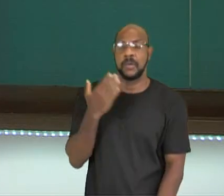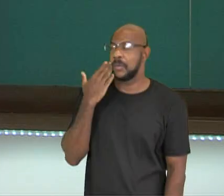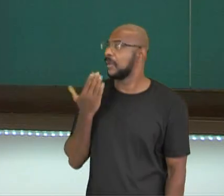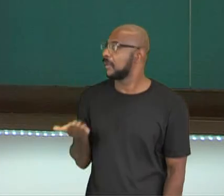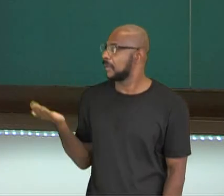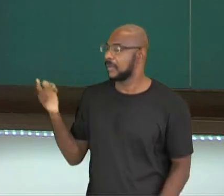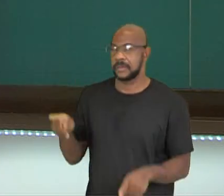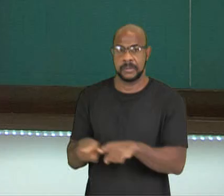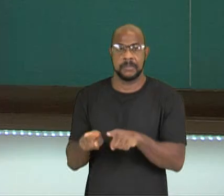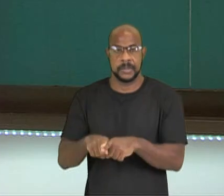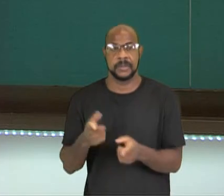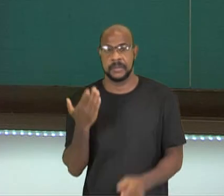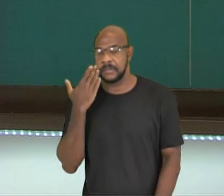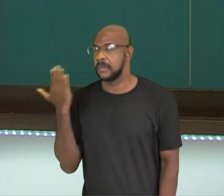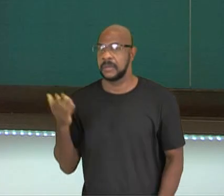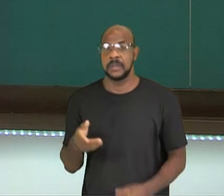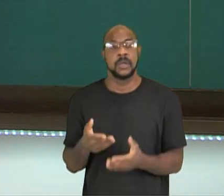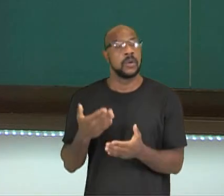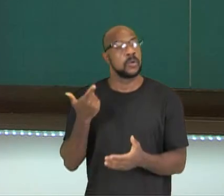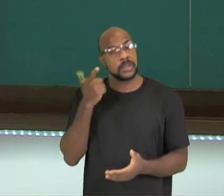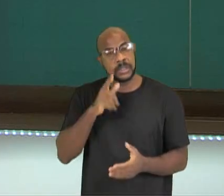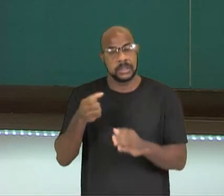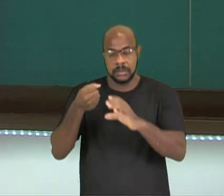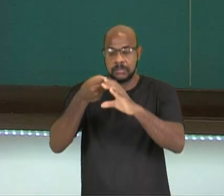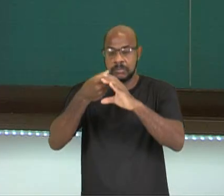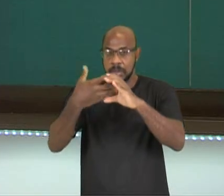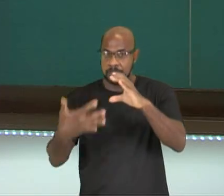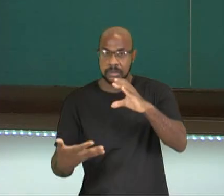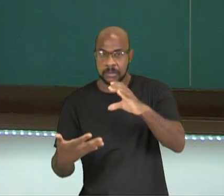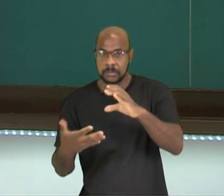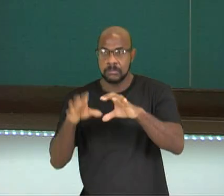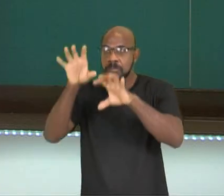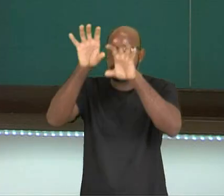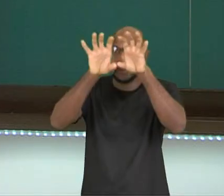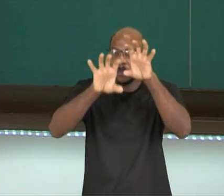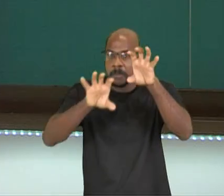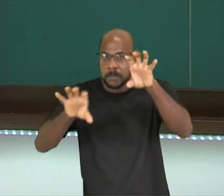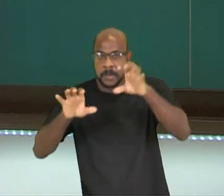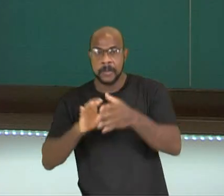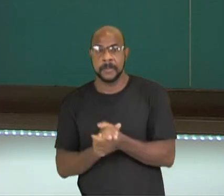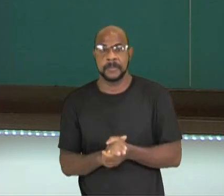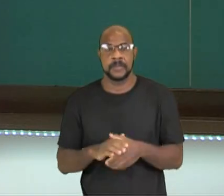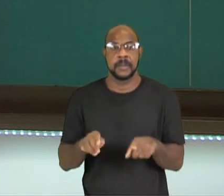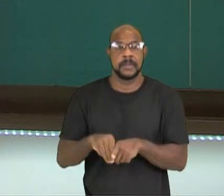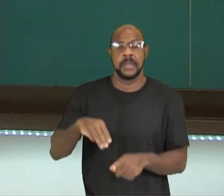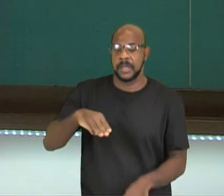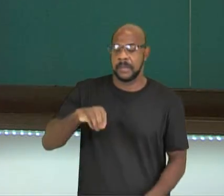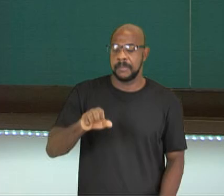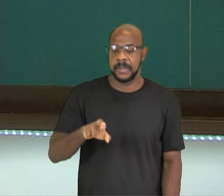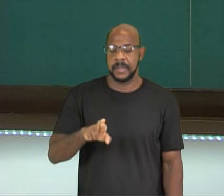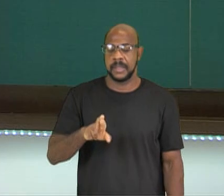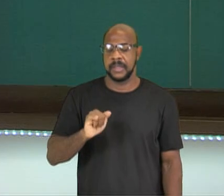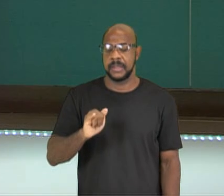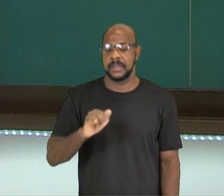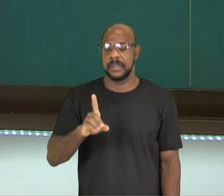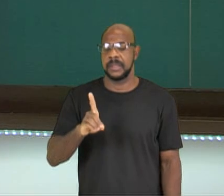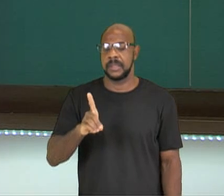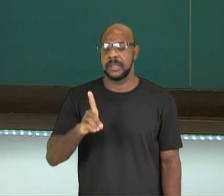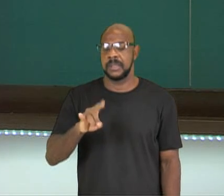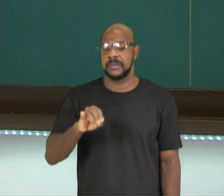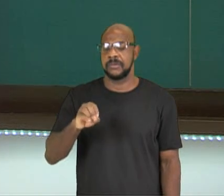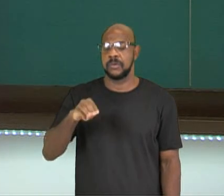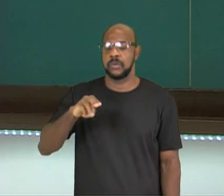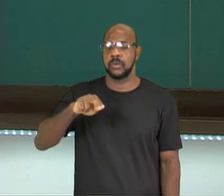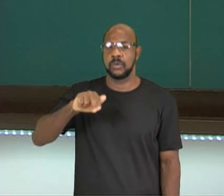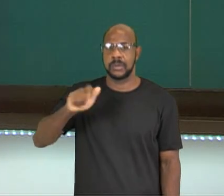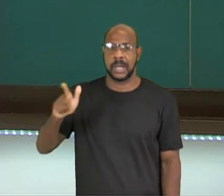ele conseguiu caracterizar ali mais algumas subdivisões. O Planalto Meridional, que se estende aqui, e aqui onde